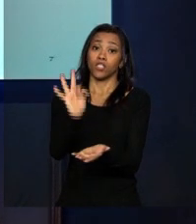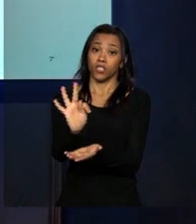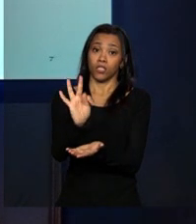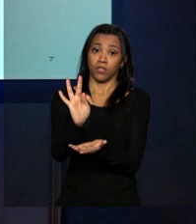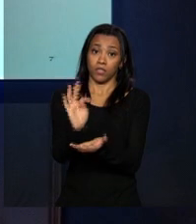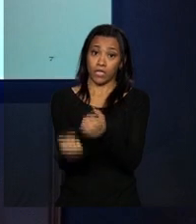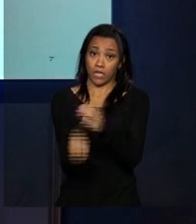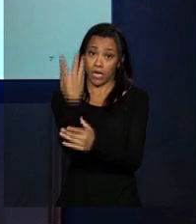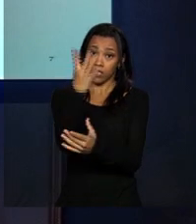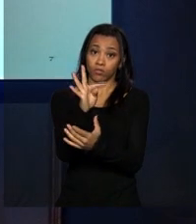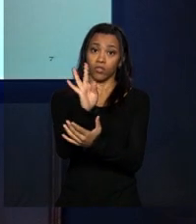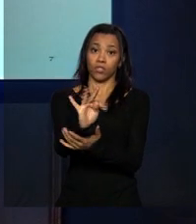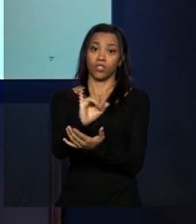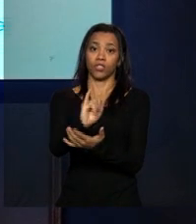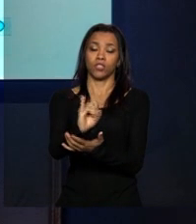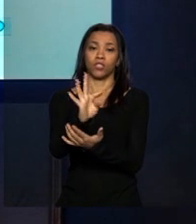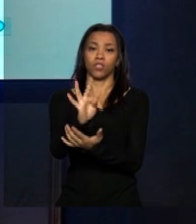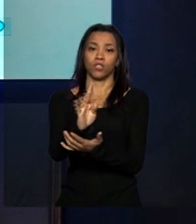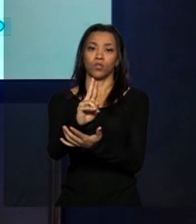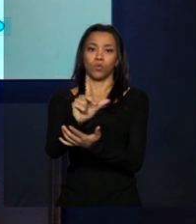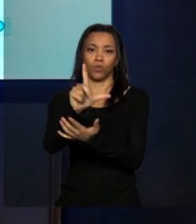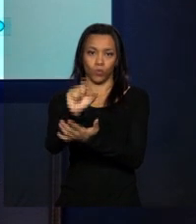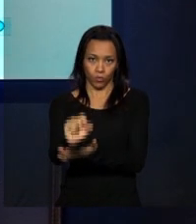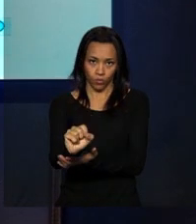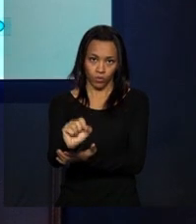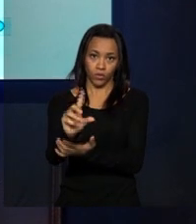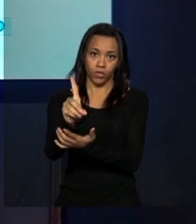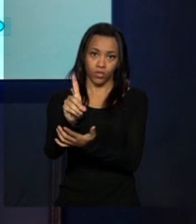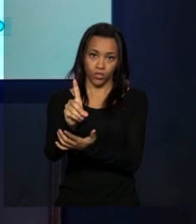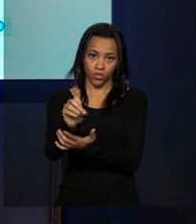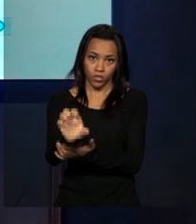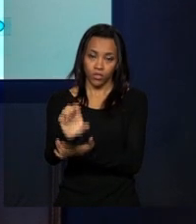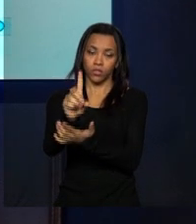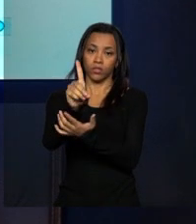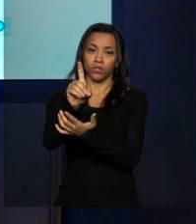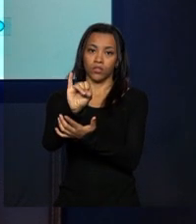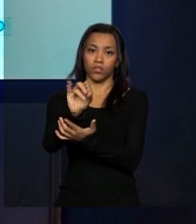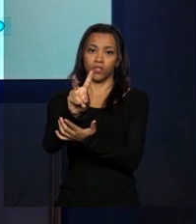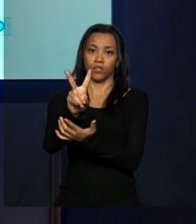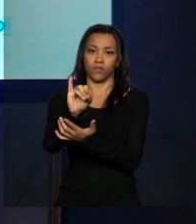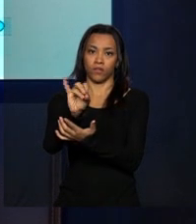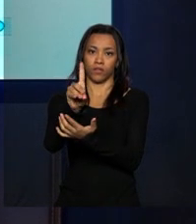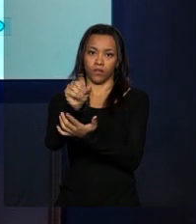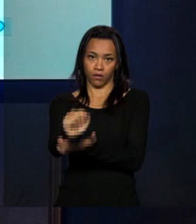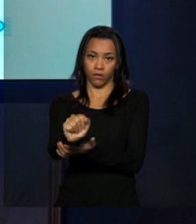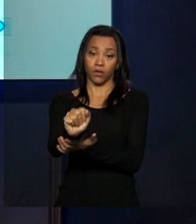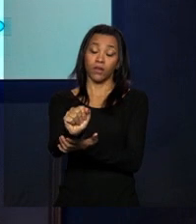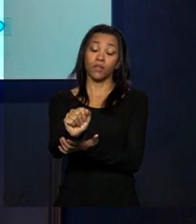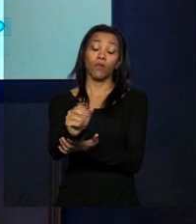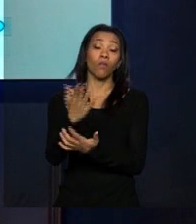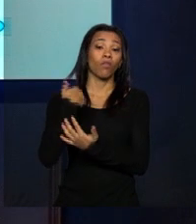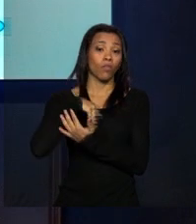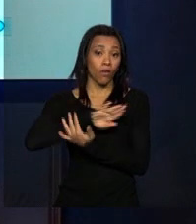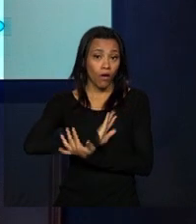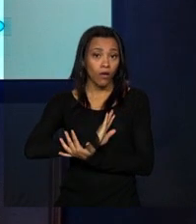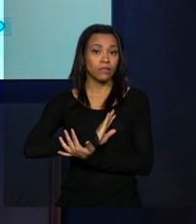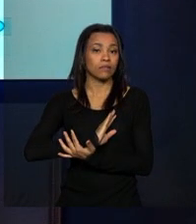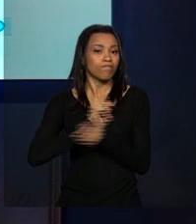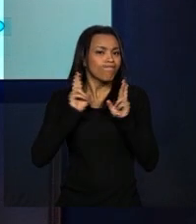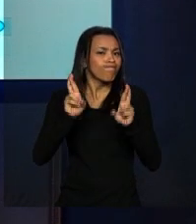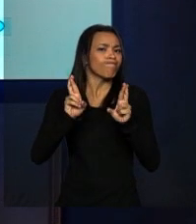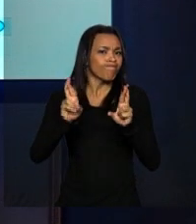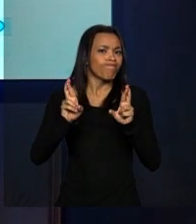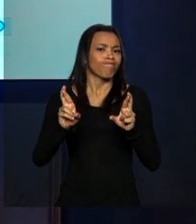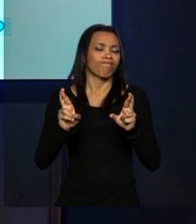especificamente a partir do ano seguinte a nossa expectativa é que